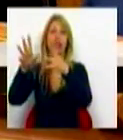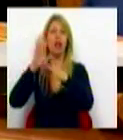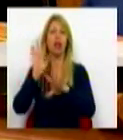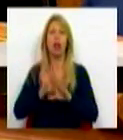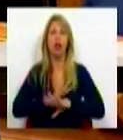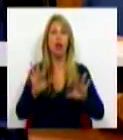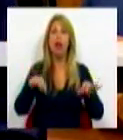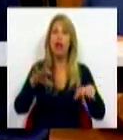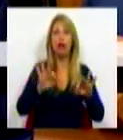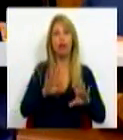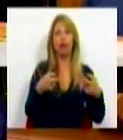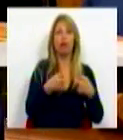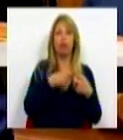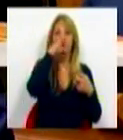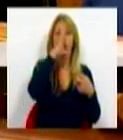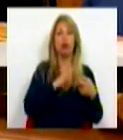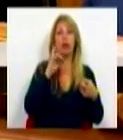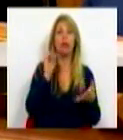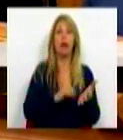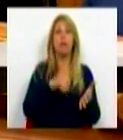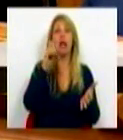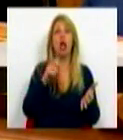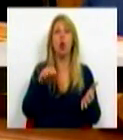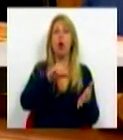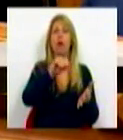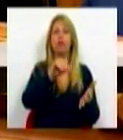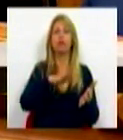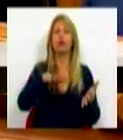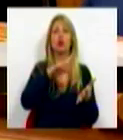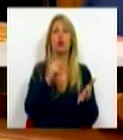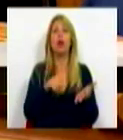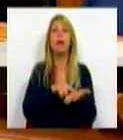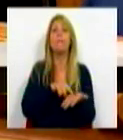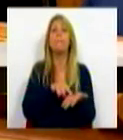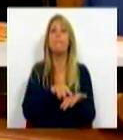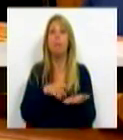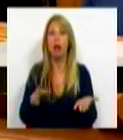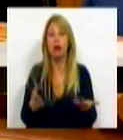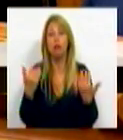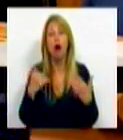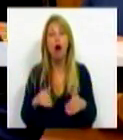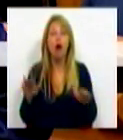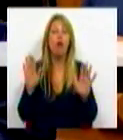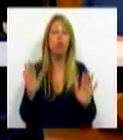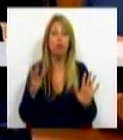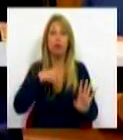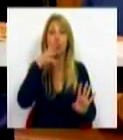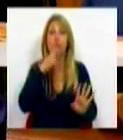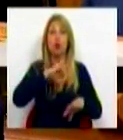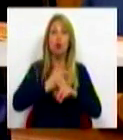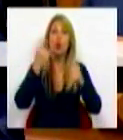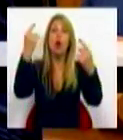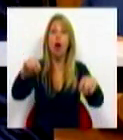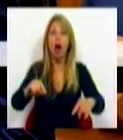Estado americano e com uma região belga. Talvez por isso, mas talvez haja outra explicação. Esta história da